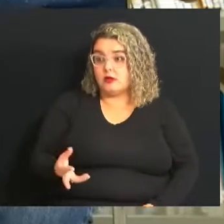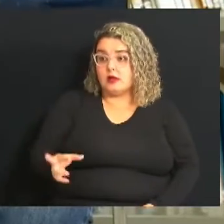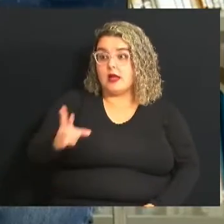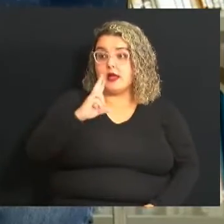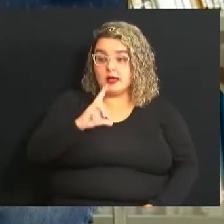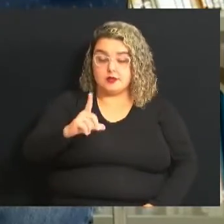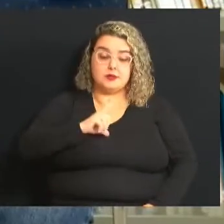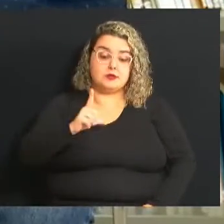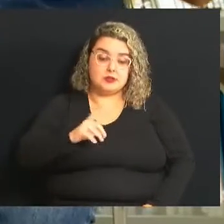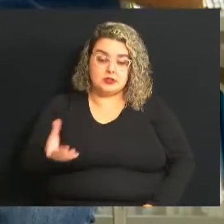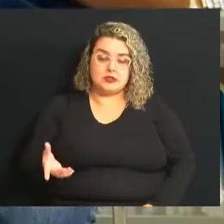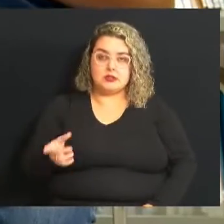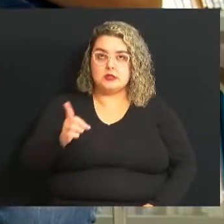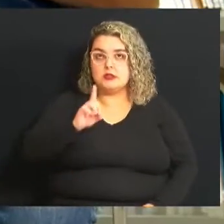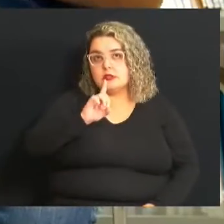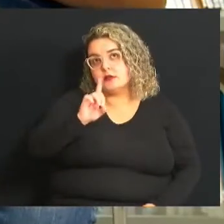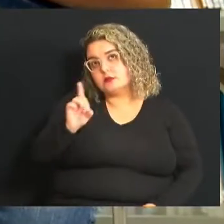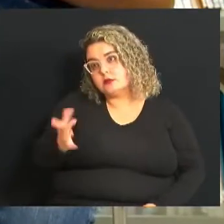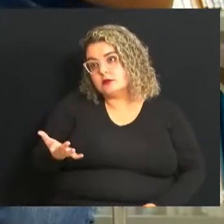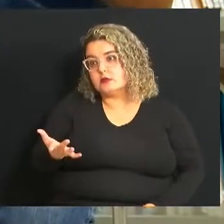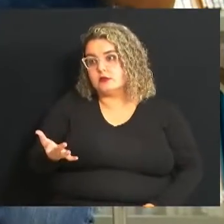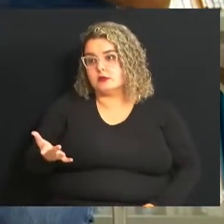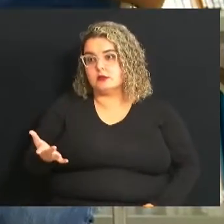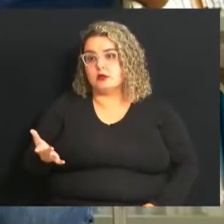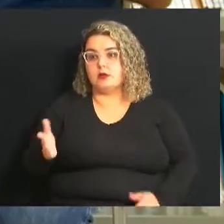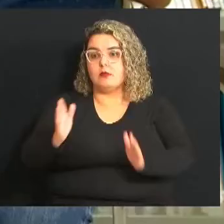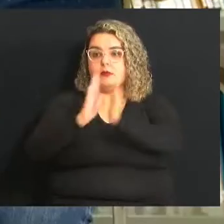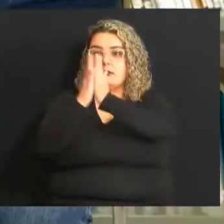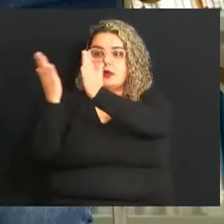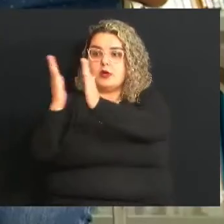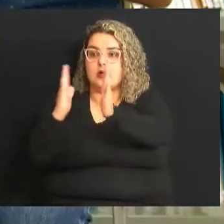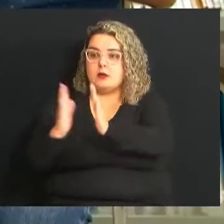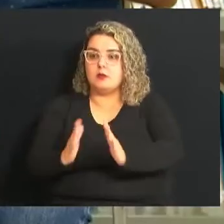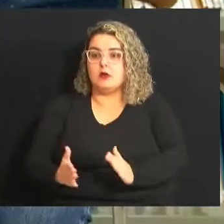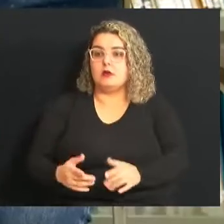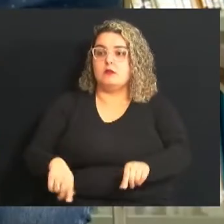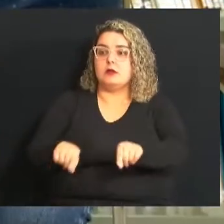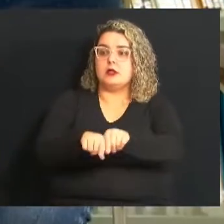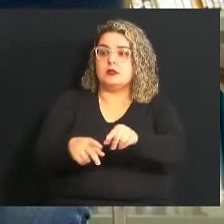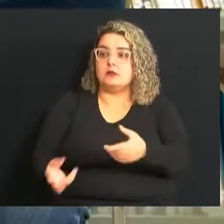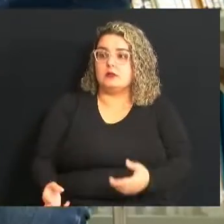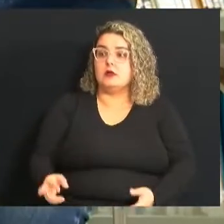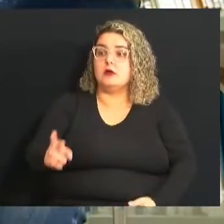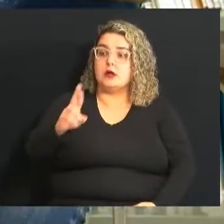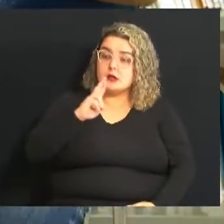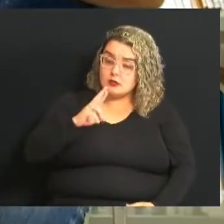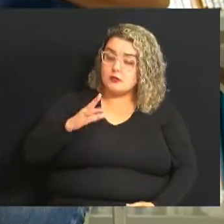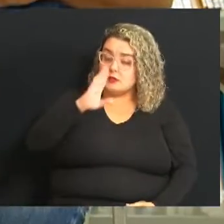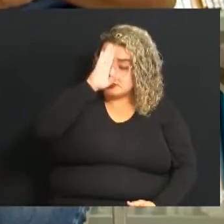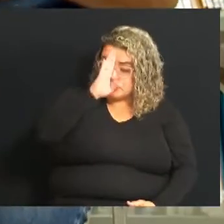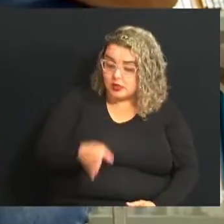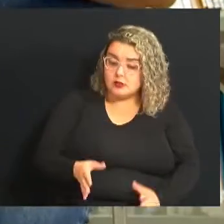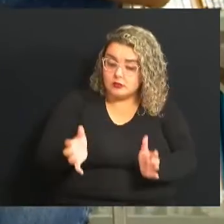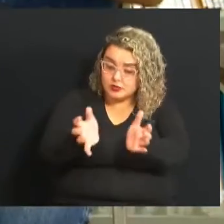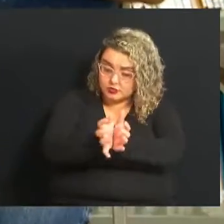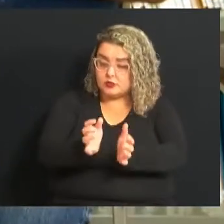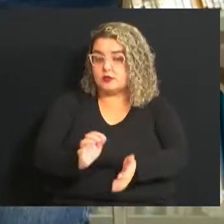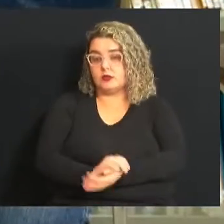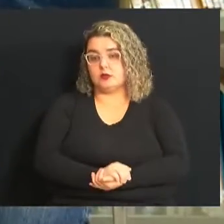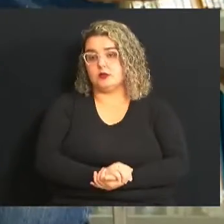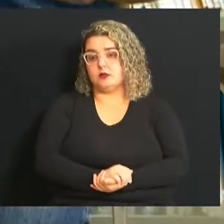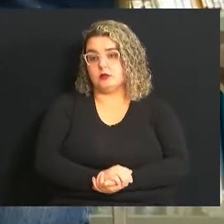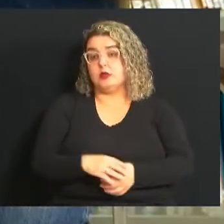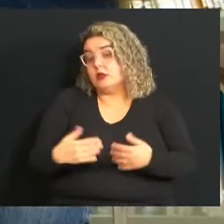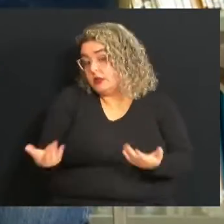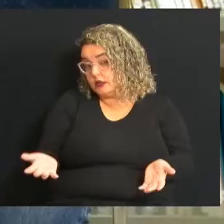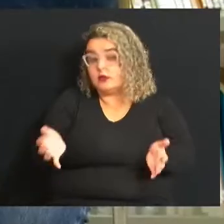dar, não para a biblioteca só, mas também o retorno que ela vai dar diretamente para o grupo, né? Então o grupo vai